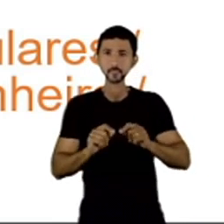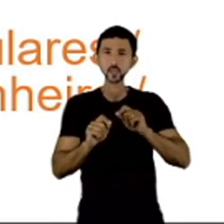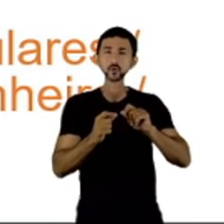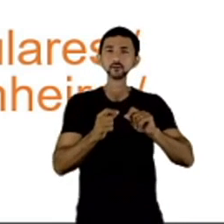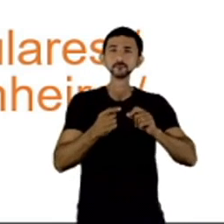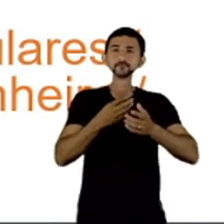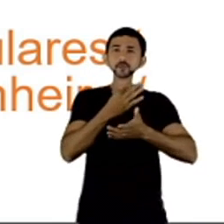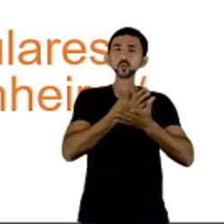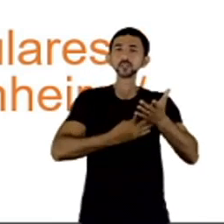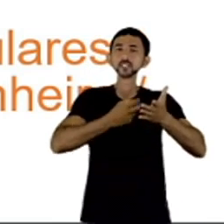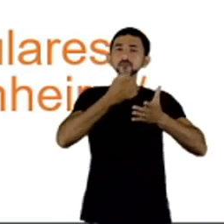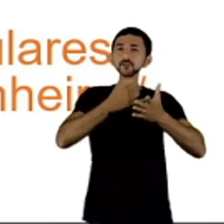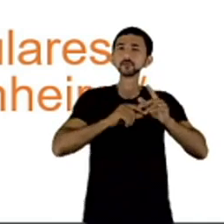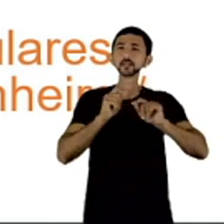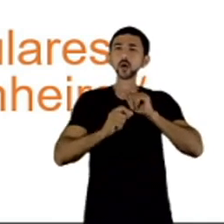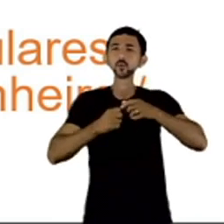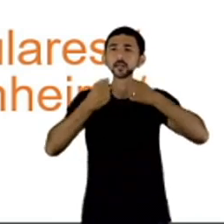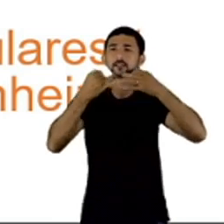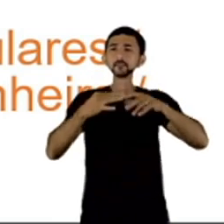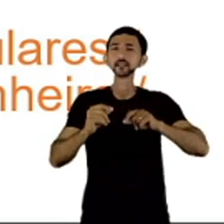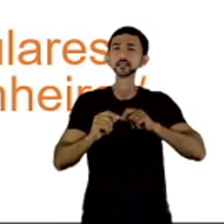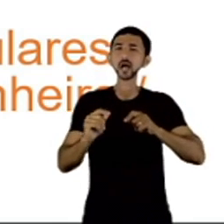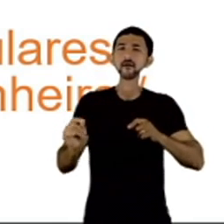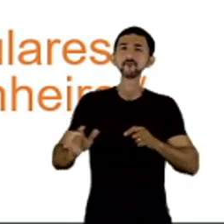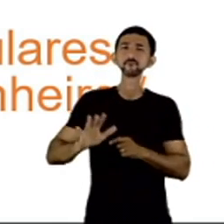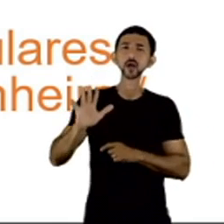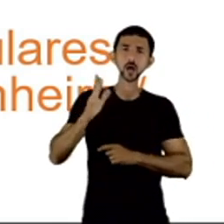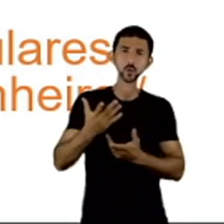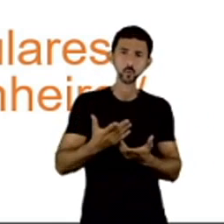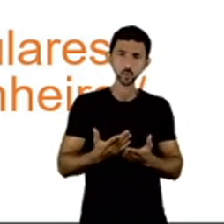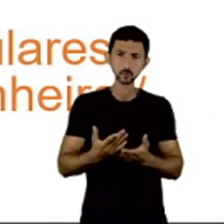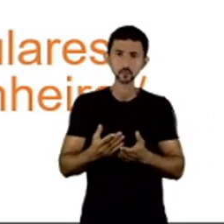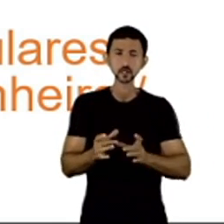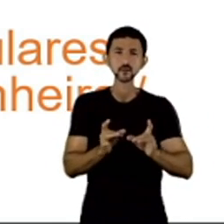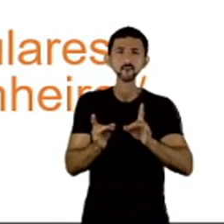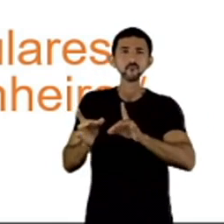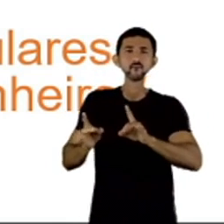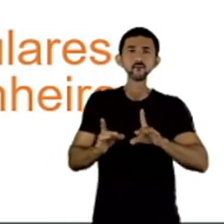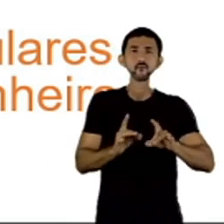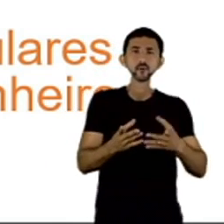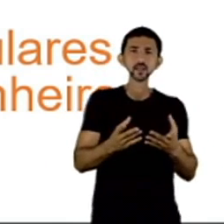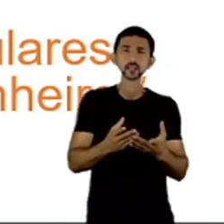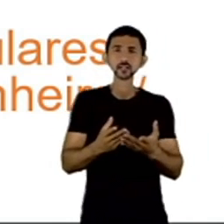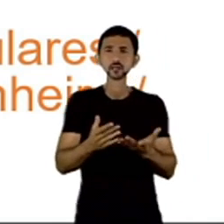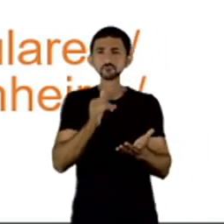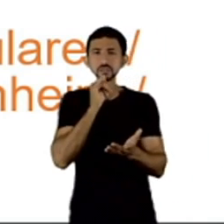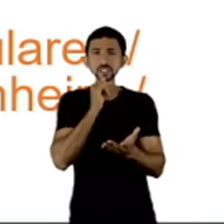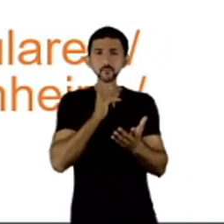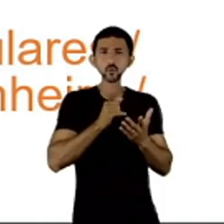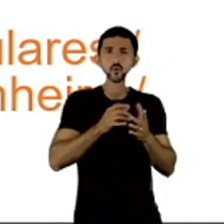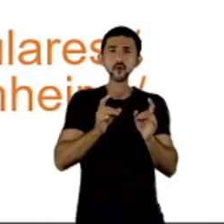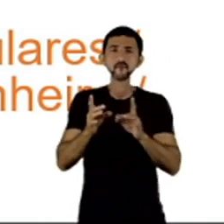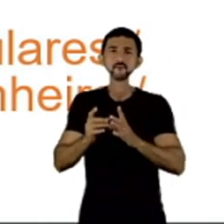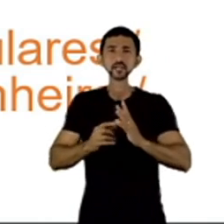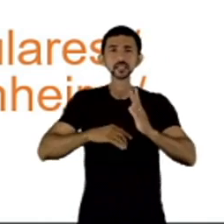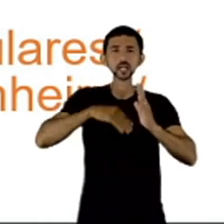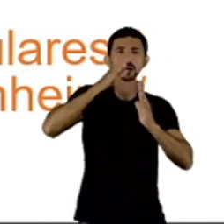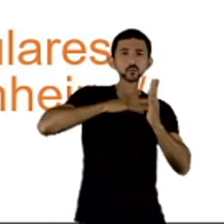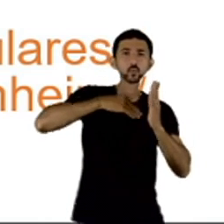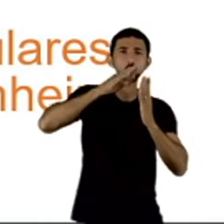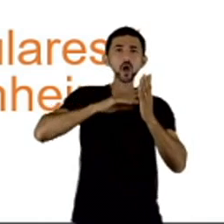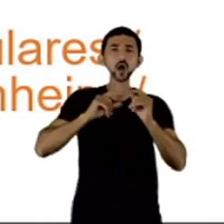te dizer como explicar esse valor. Por que o mercado de vendas de obras de